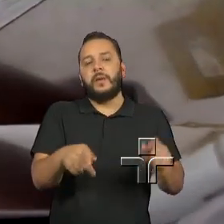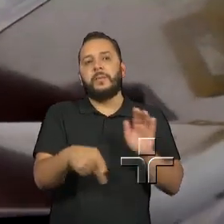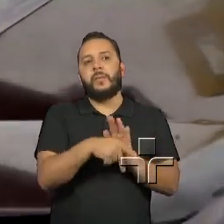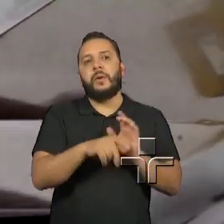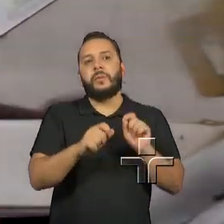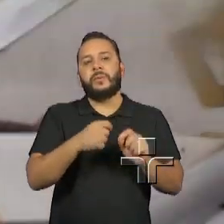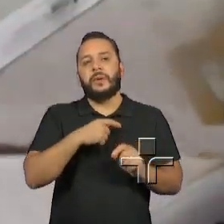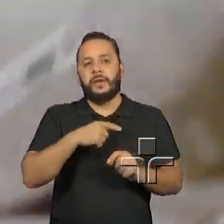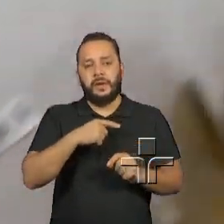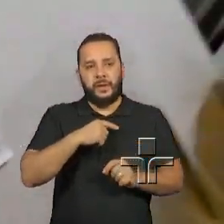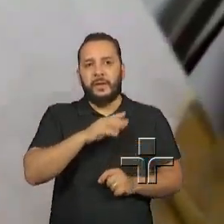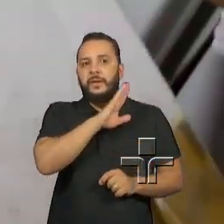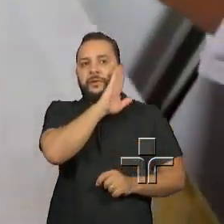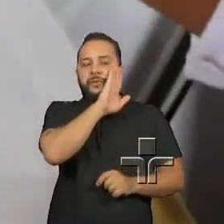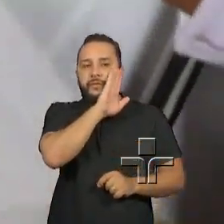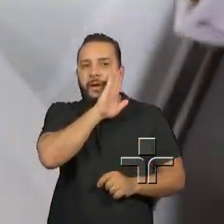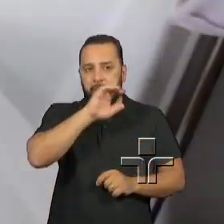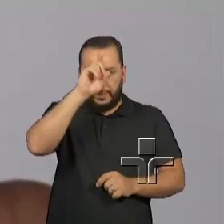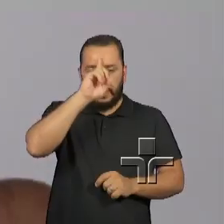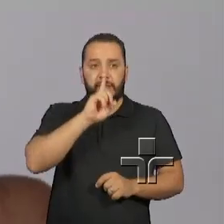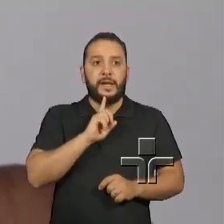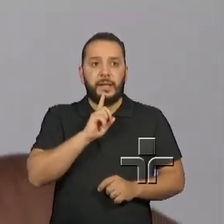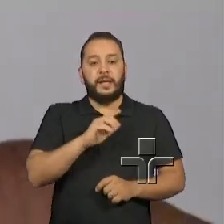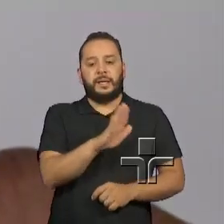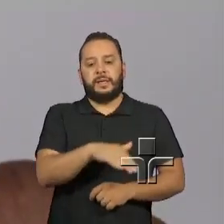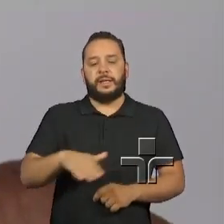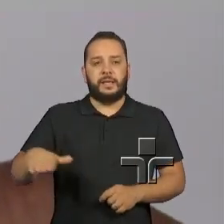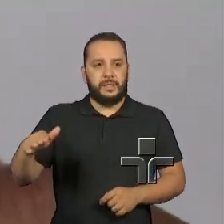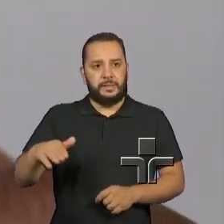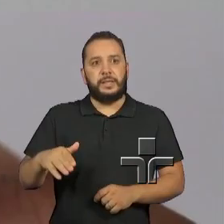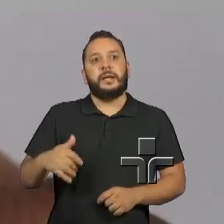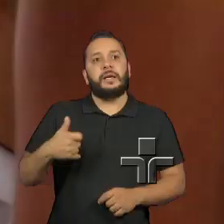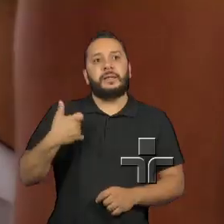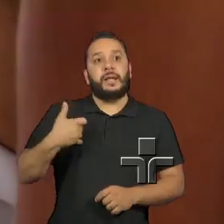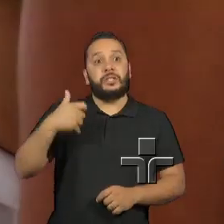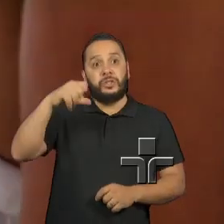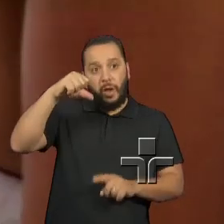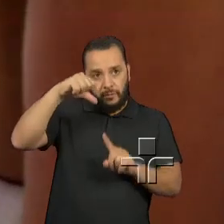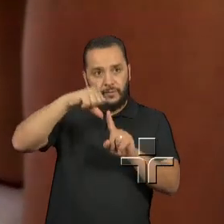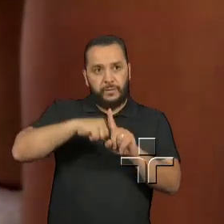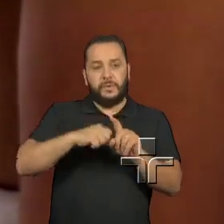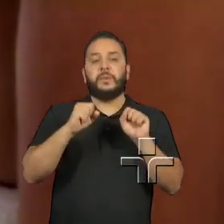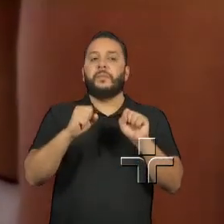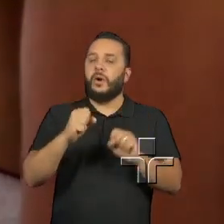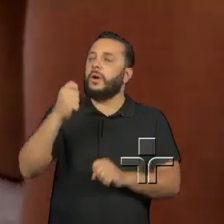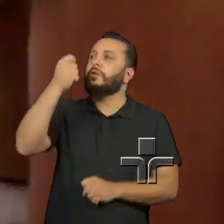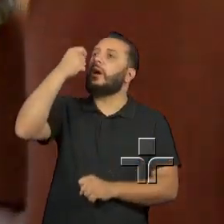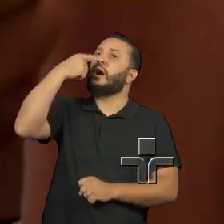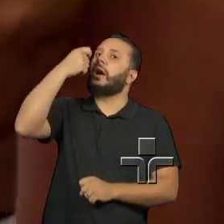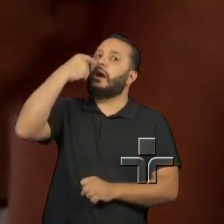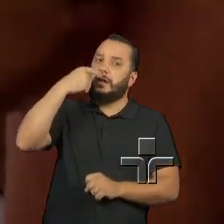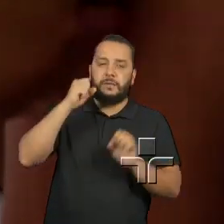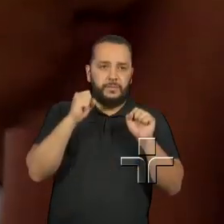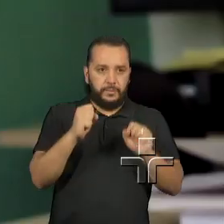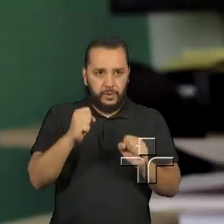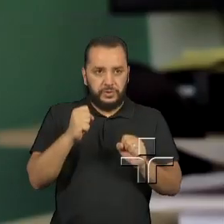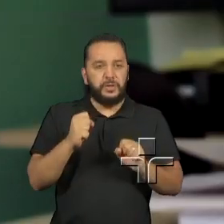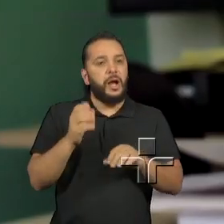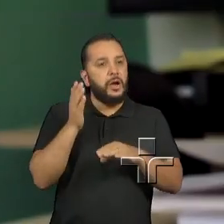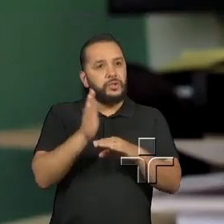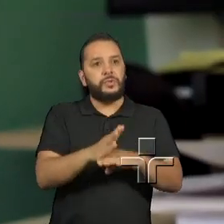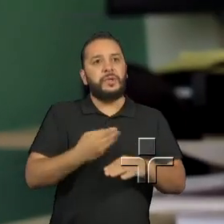amarela. Toda criança a partir de 9 meses de idade já pode tomar da vacina. É uma dose por toda a